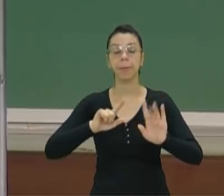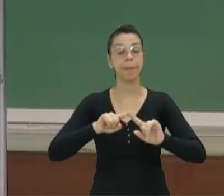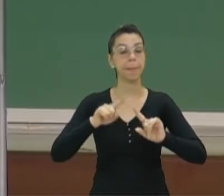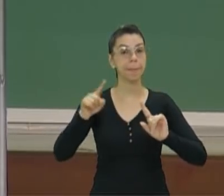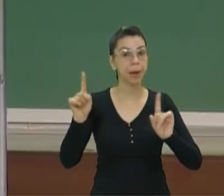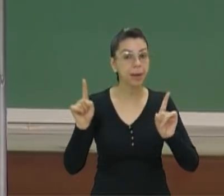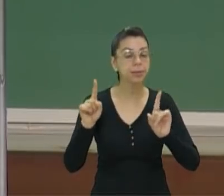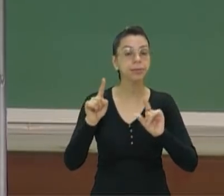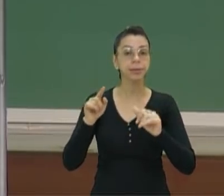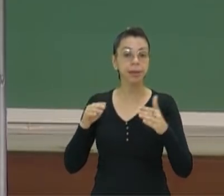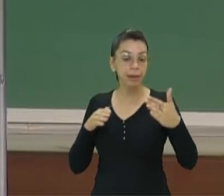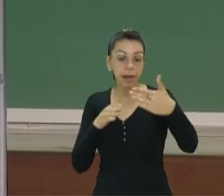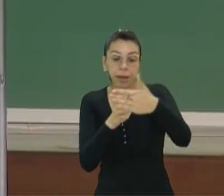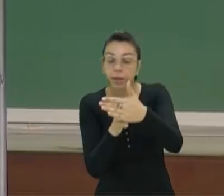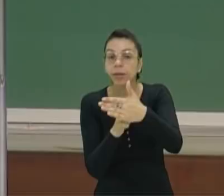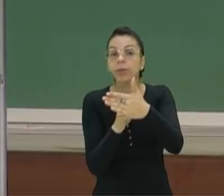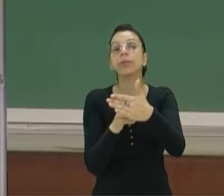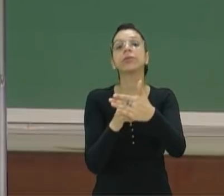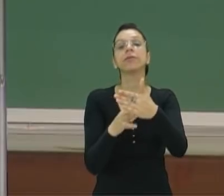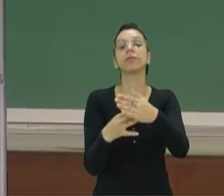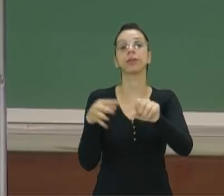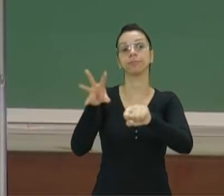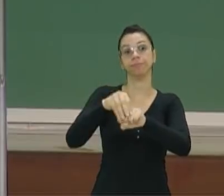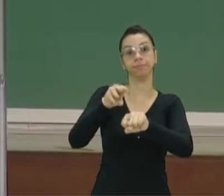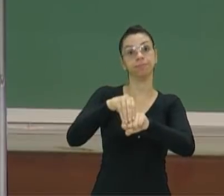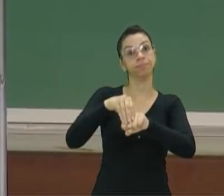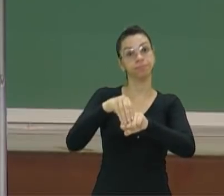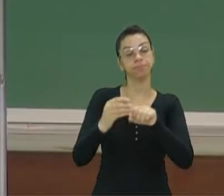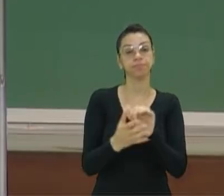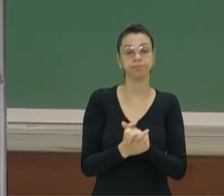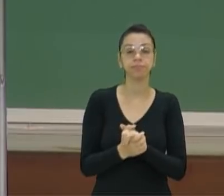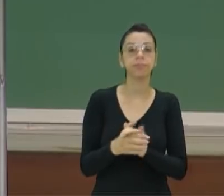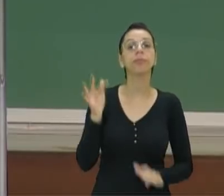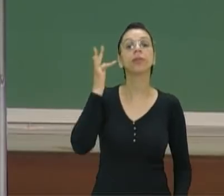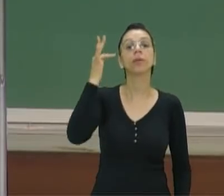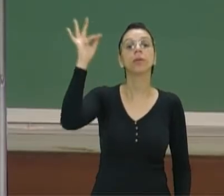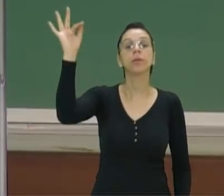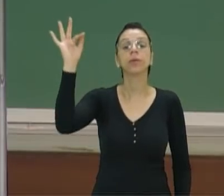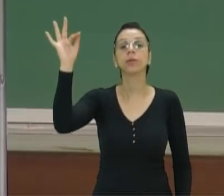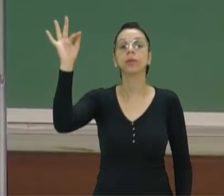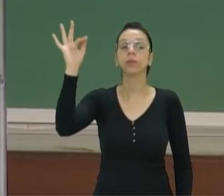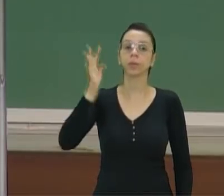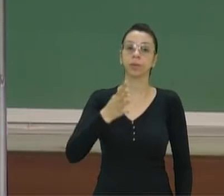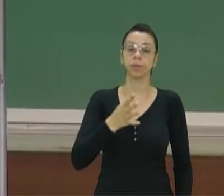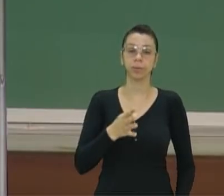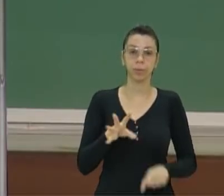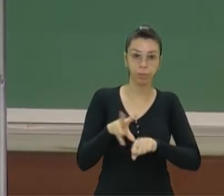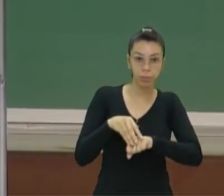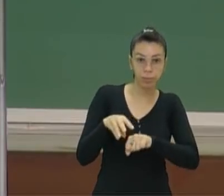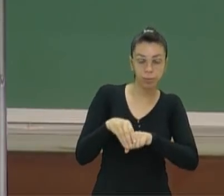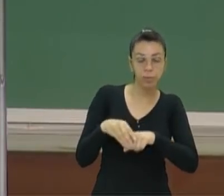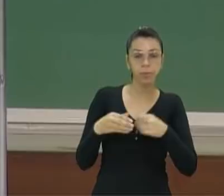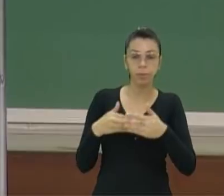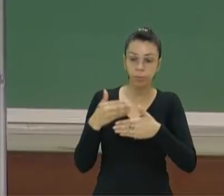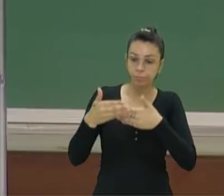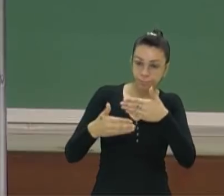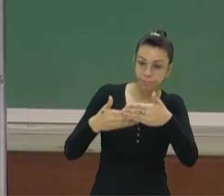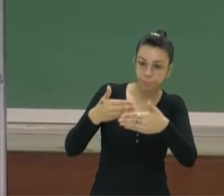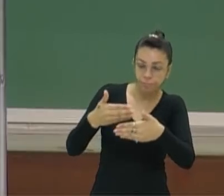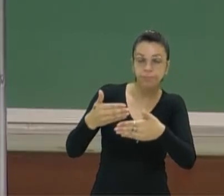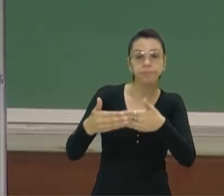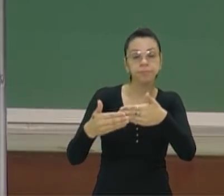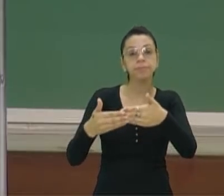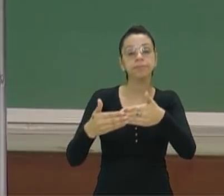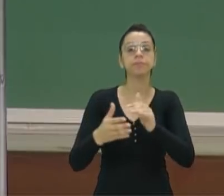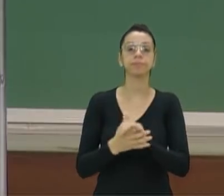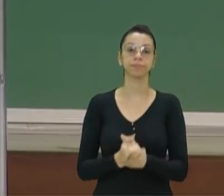conhecimento? Então são questões pertinentes à teoria do conhecimento que vão iluminar o nosso percurso aqui até o final do trimestre,